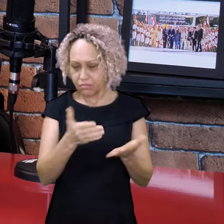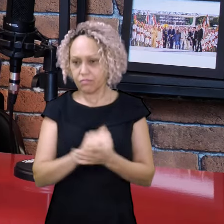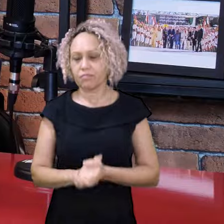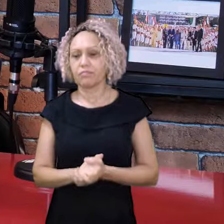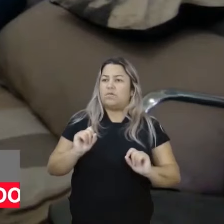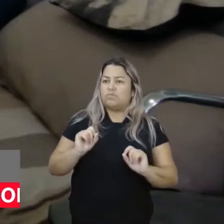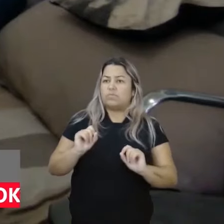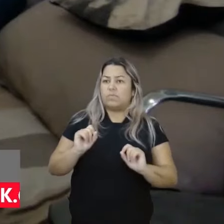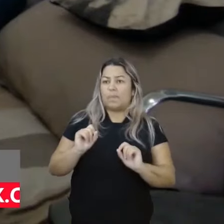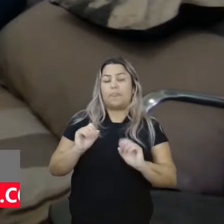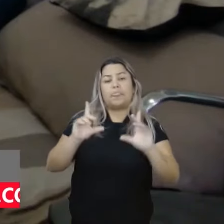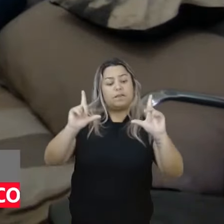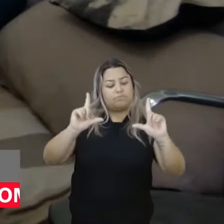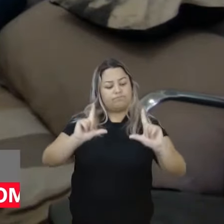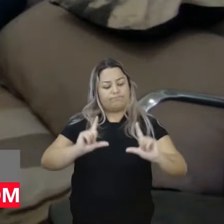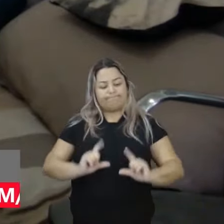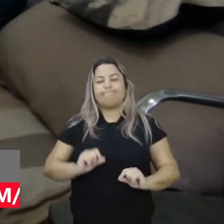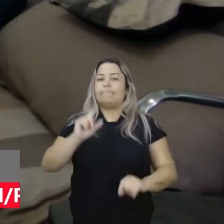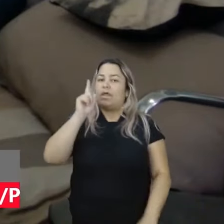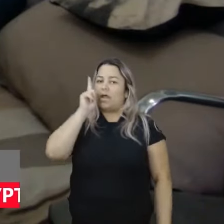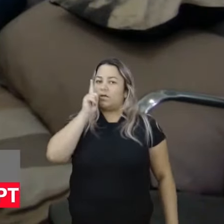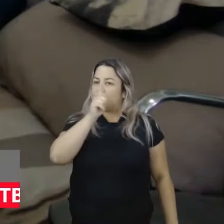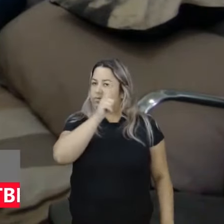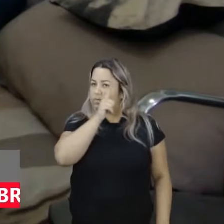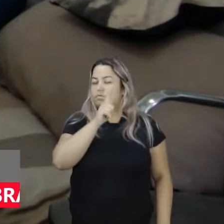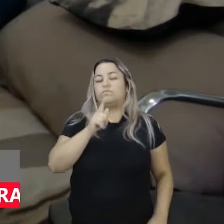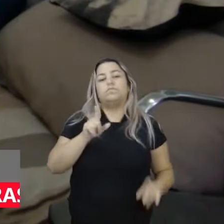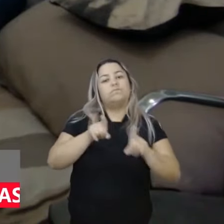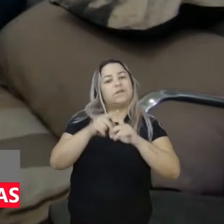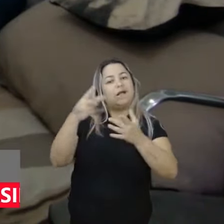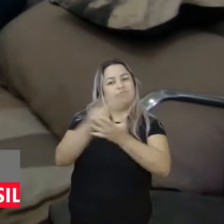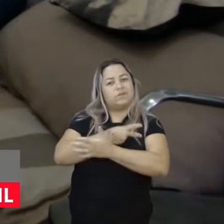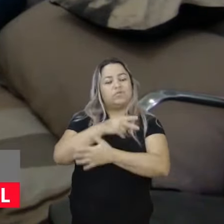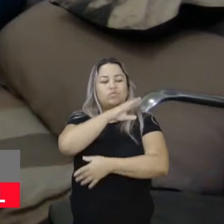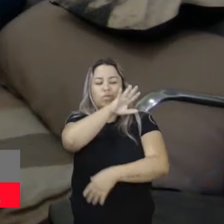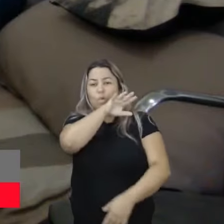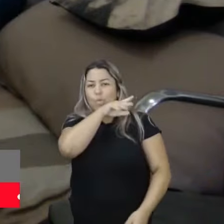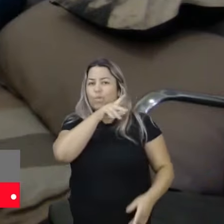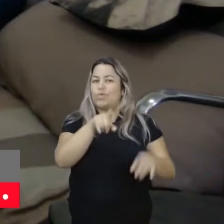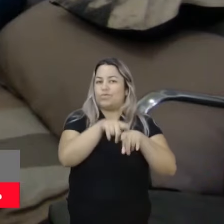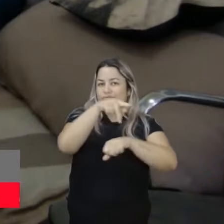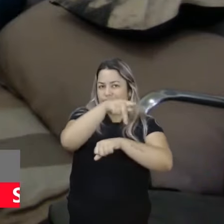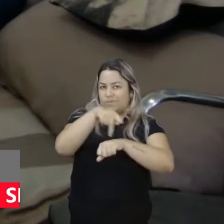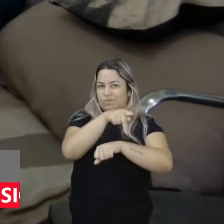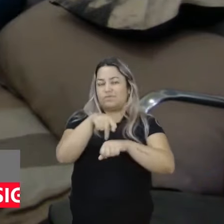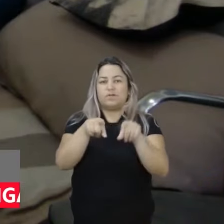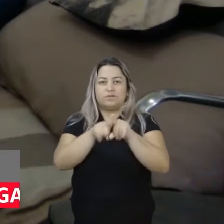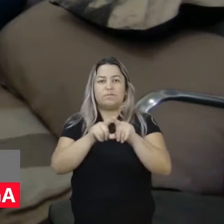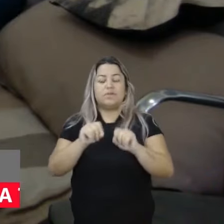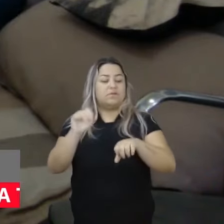operação. Resumidamente, a Gleisi apontou tudo que a operação causou de ruim no país, como ela destruiu os